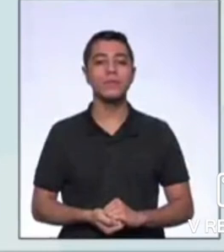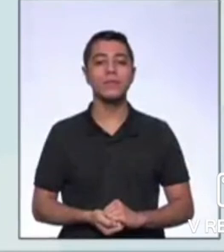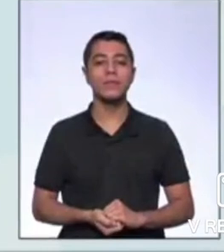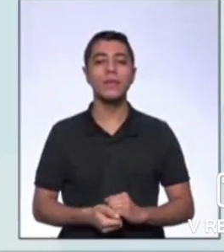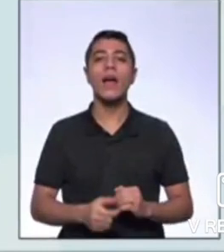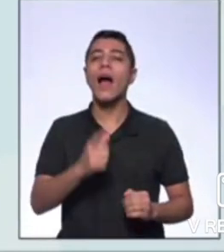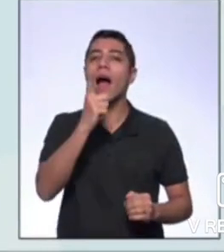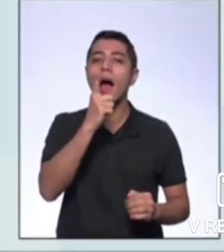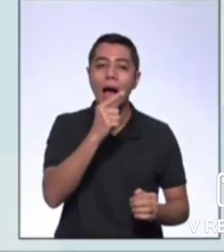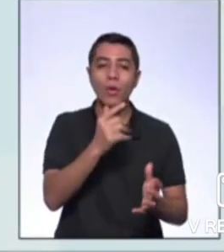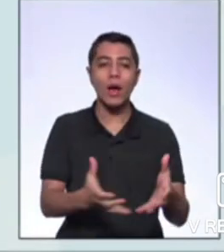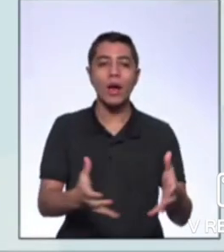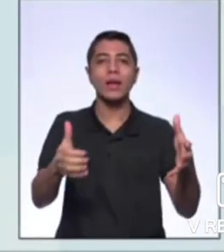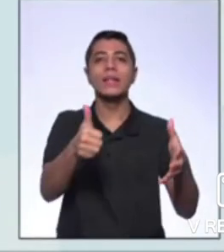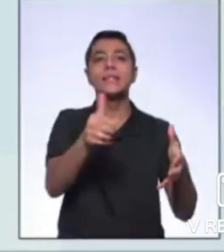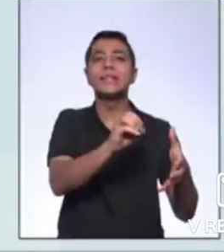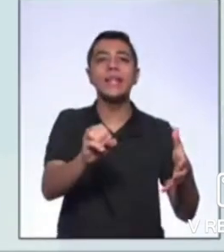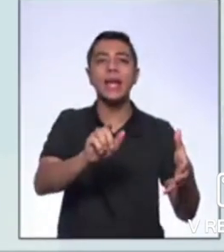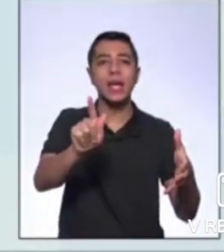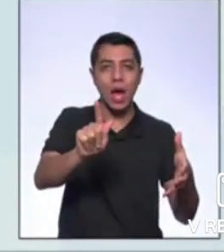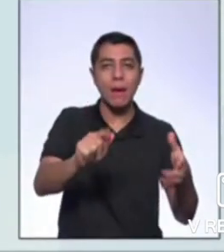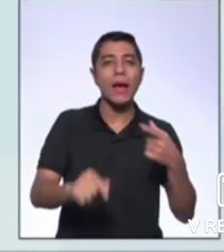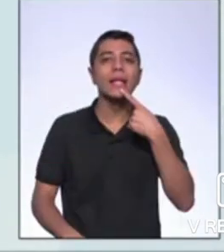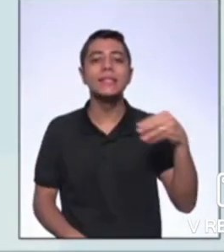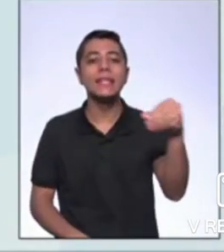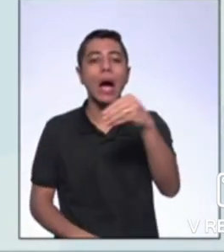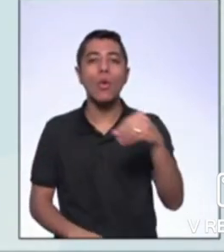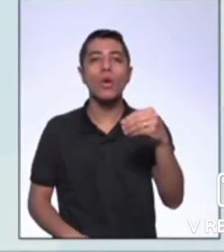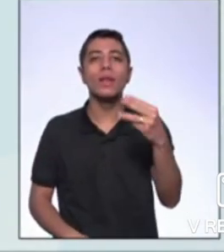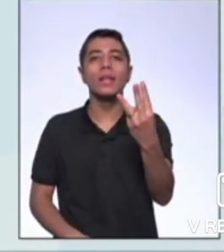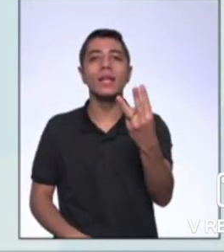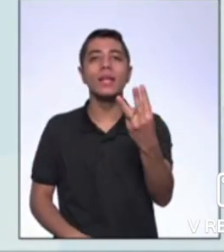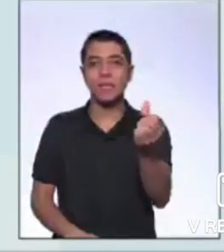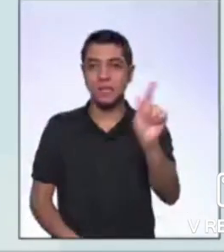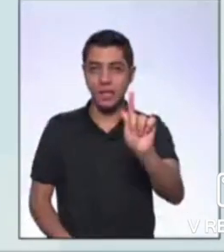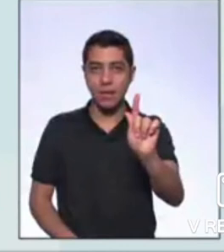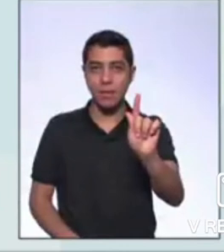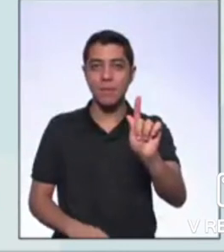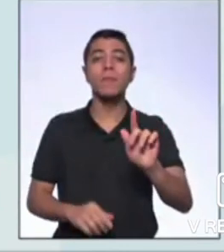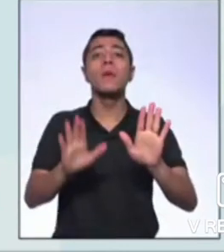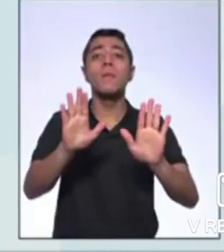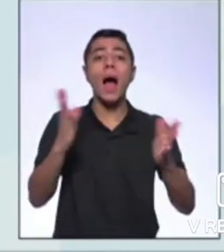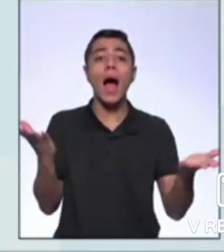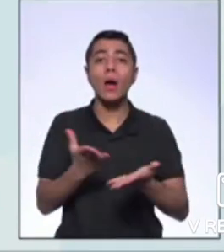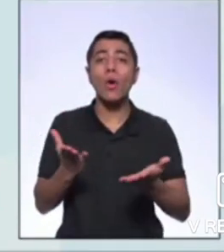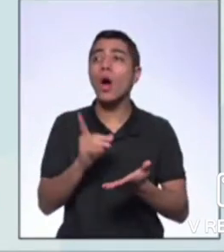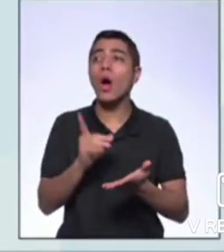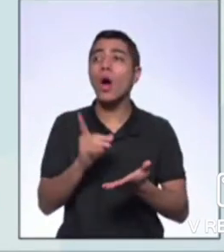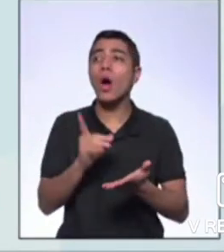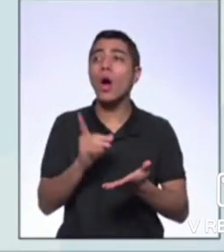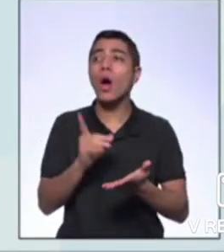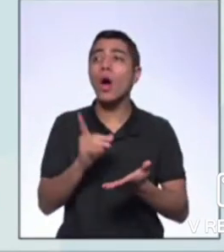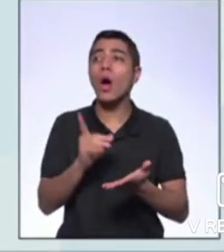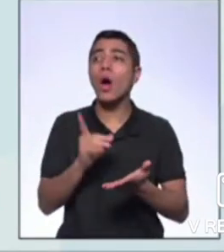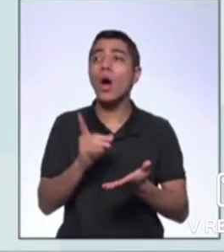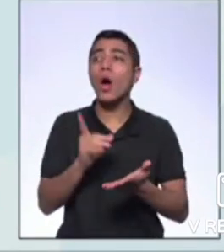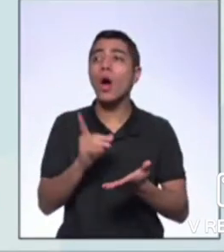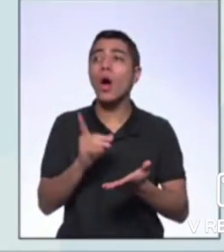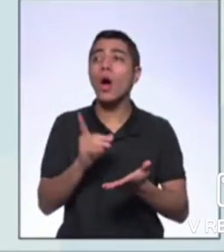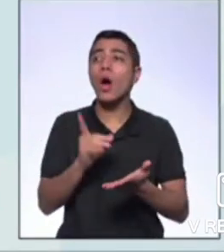36 gramas. Só que agora eu não quero 100 gramas de água, eu quero quanto? Eu quero 50 gramas. Lembrando que